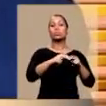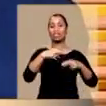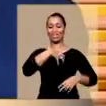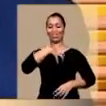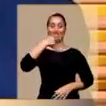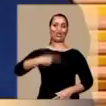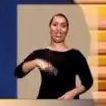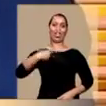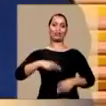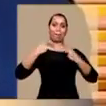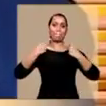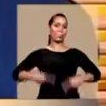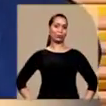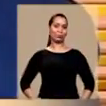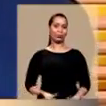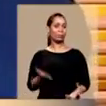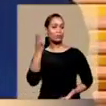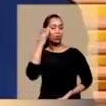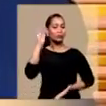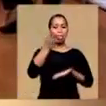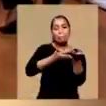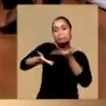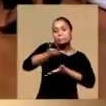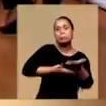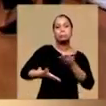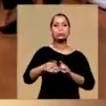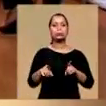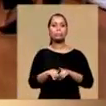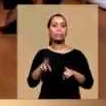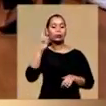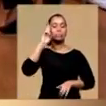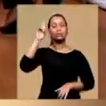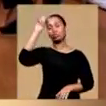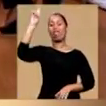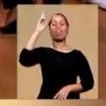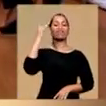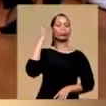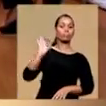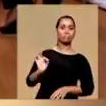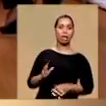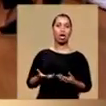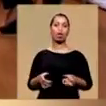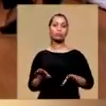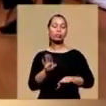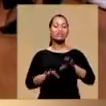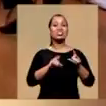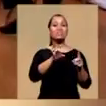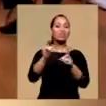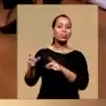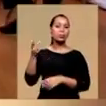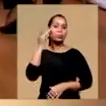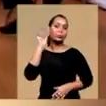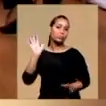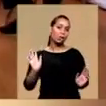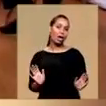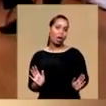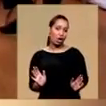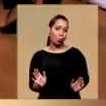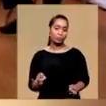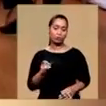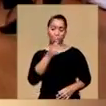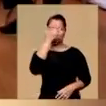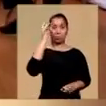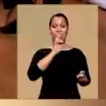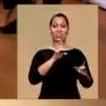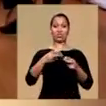parte comportamental, ela não sabe se relacionar com outras pessoas. Não sabe liderar, às vezes. Não sabe liderar, não sabe, às vezes, vender, entre aspas, né? Não é só quem trabalha